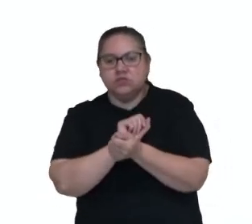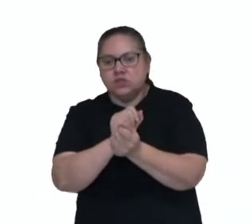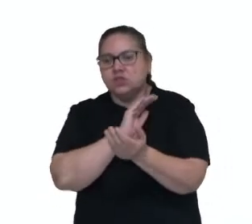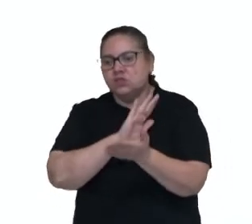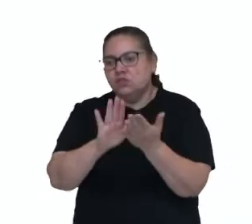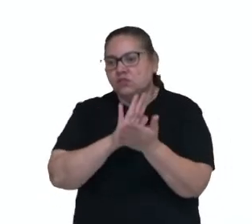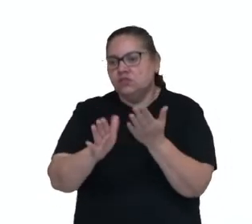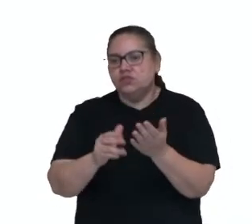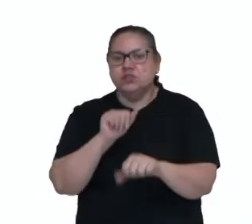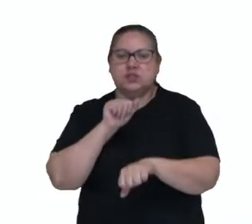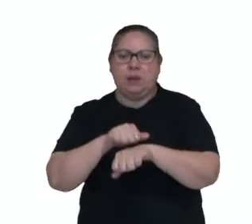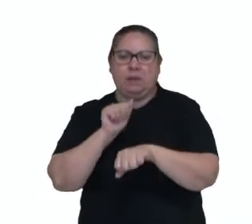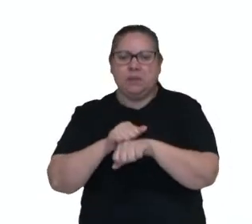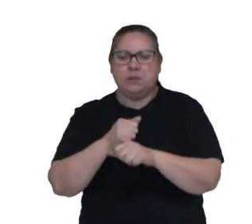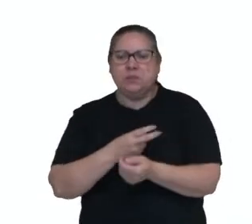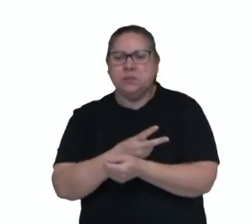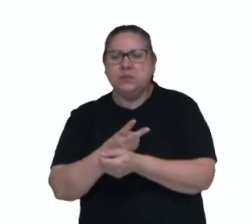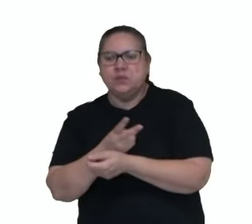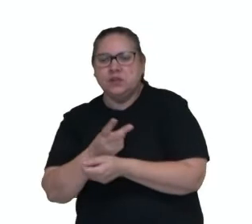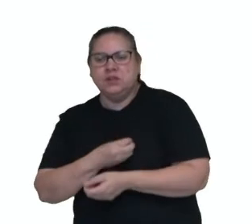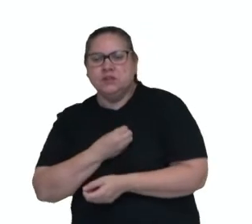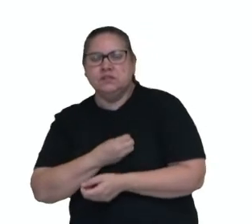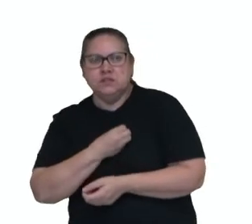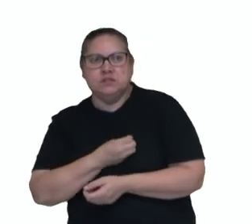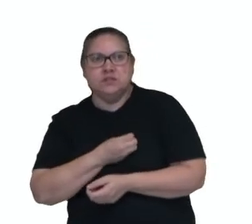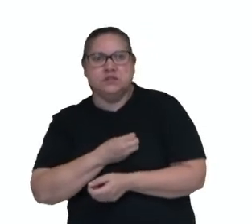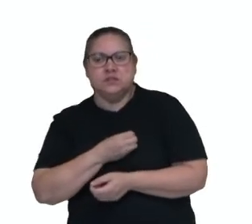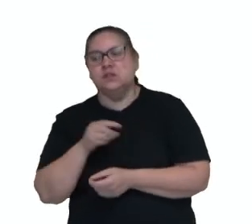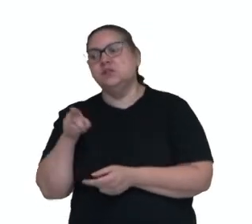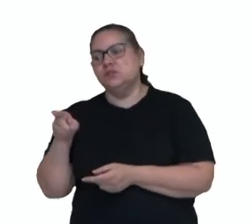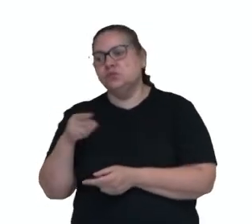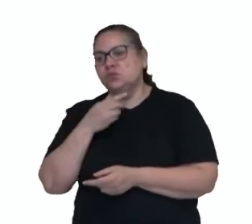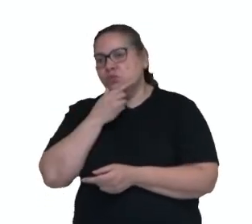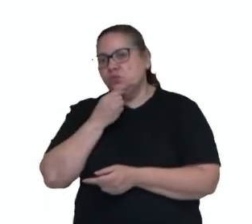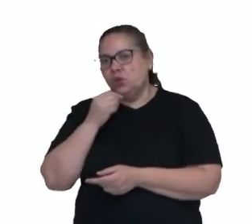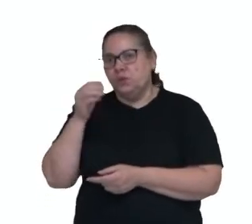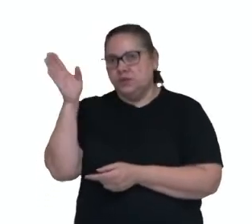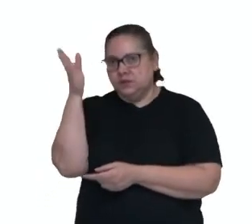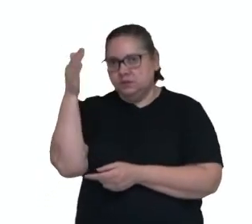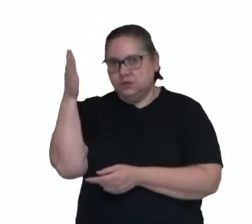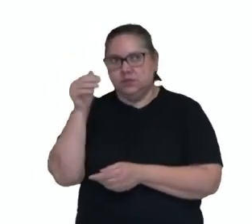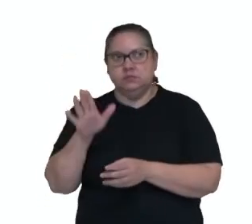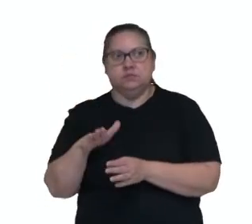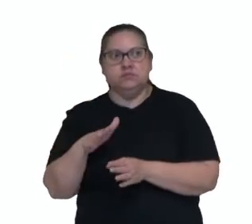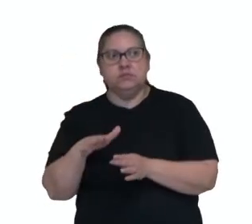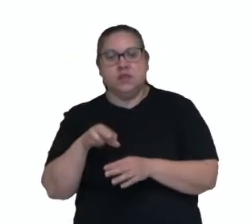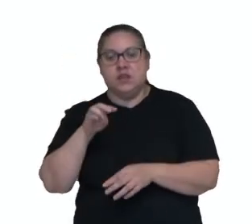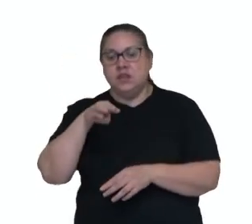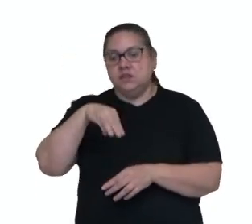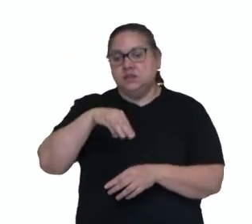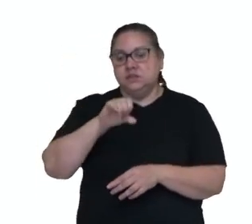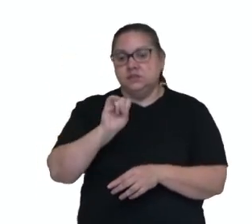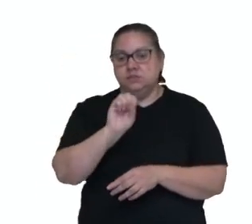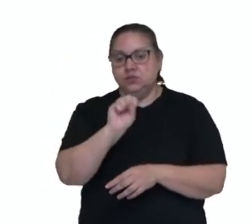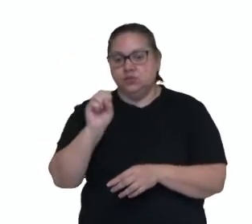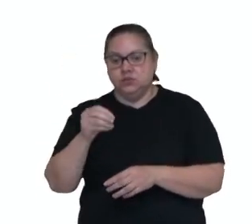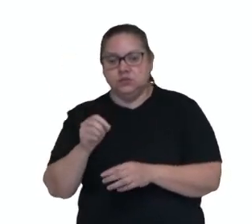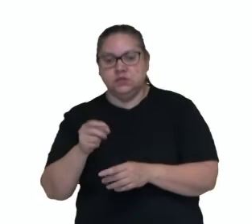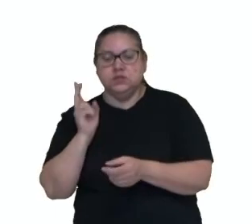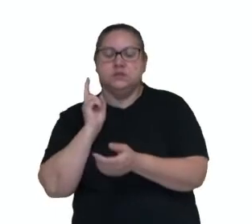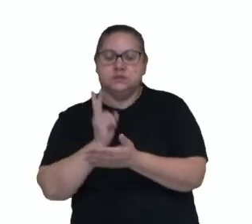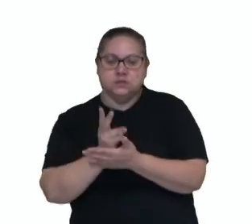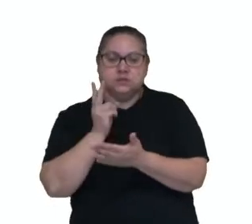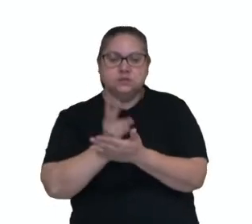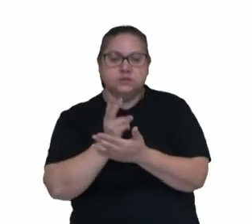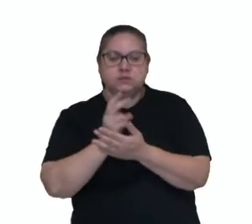da miséria e buscar alternativas para sobreviver, isso aos bandeirantes, tá bom? As missões jesuíticas eram um alvo constante, o professor Roberto explicou